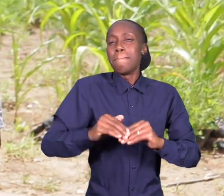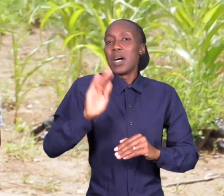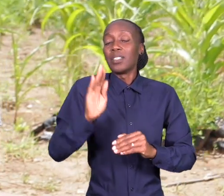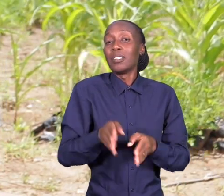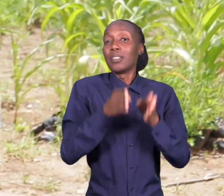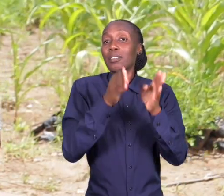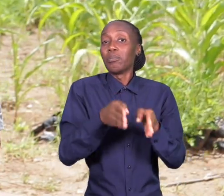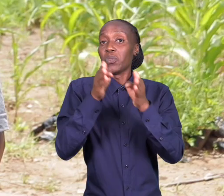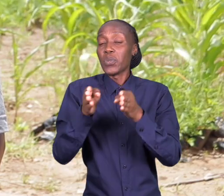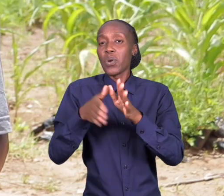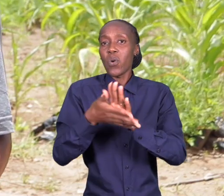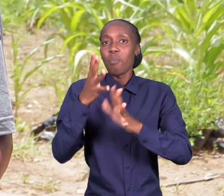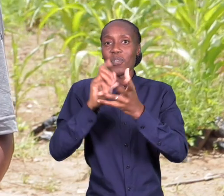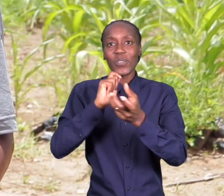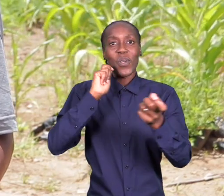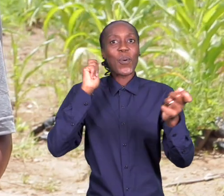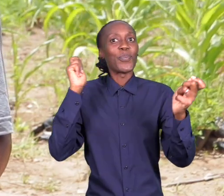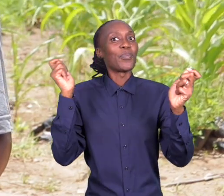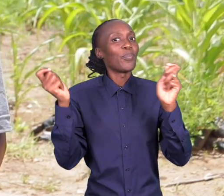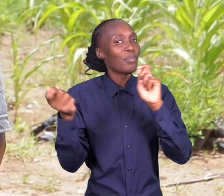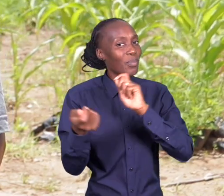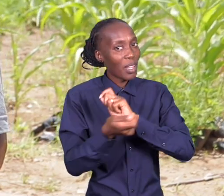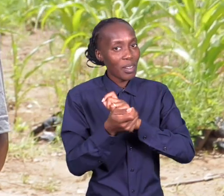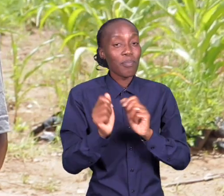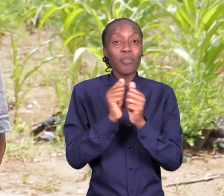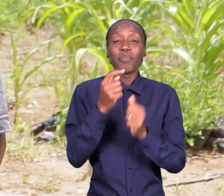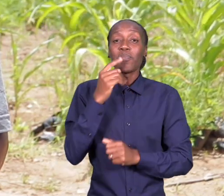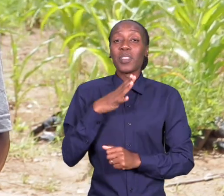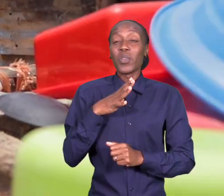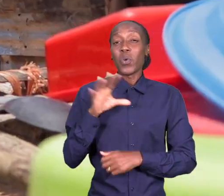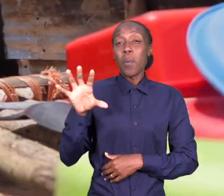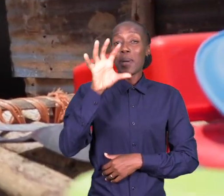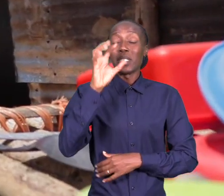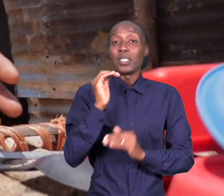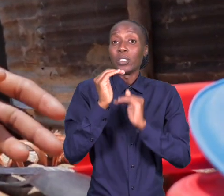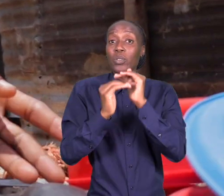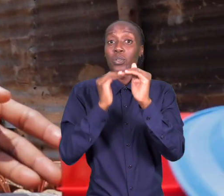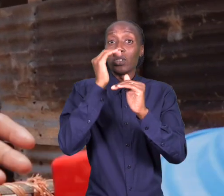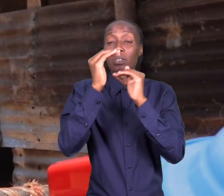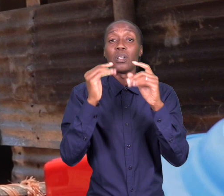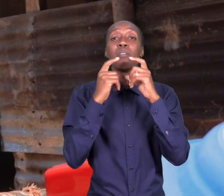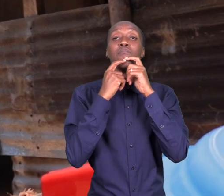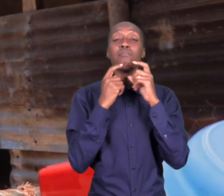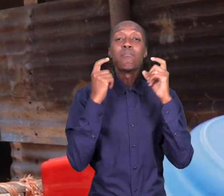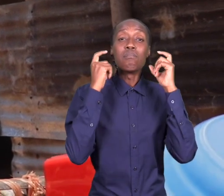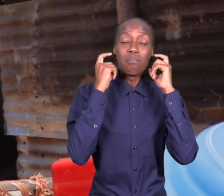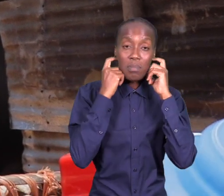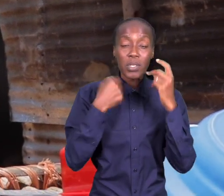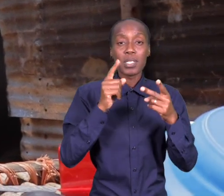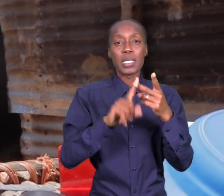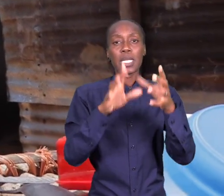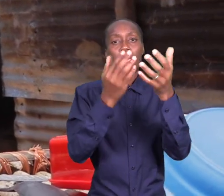mas o número maior é de que as pessoas já estão a mudar o comportamento. Nos países em vias de desenvolvimento,